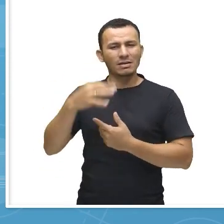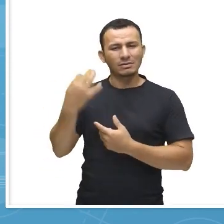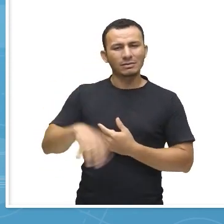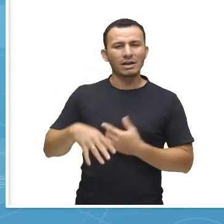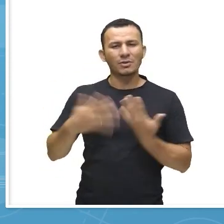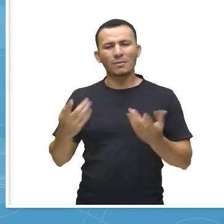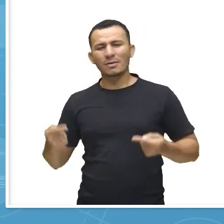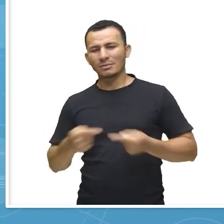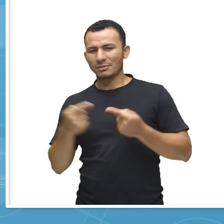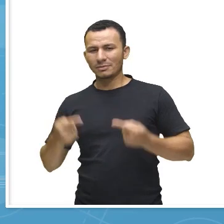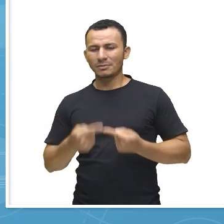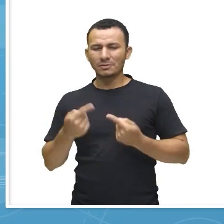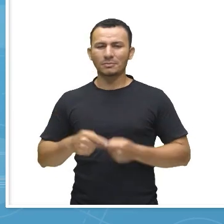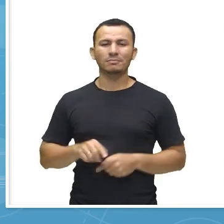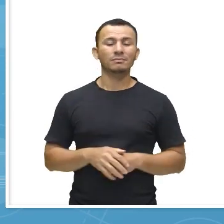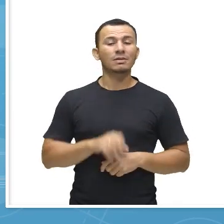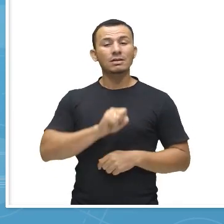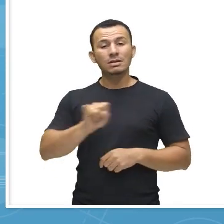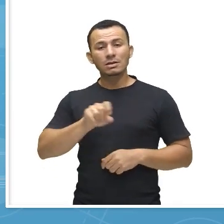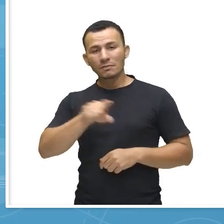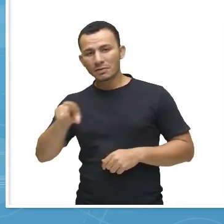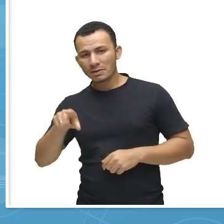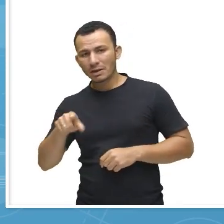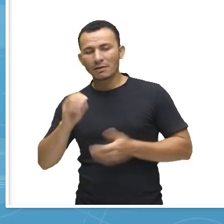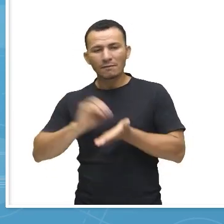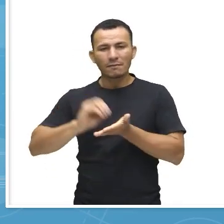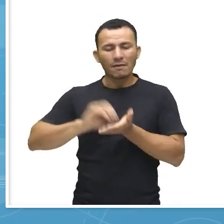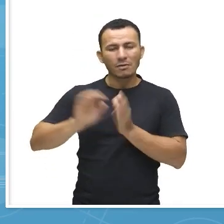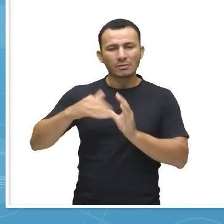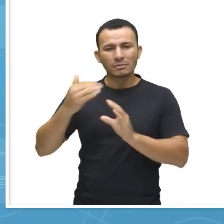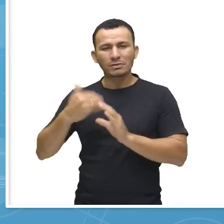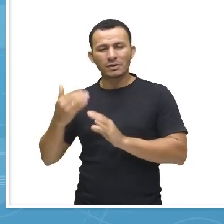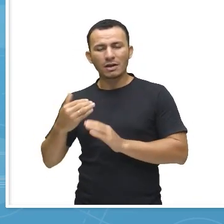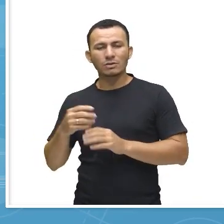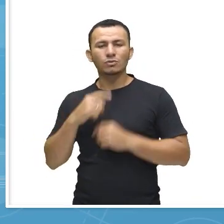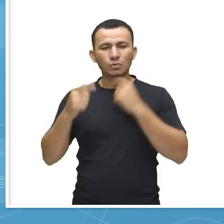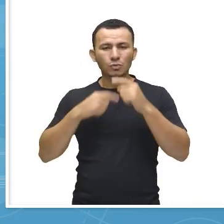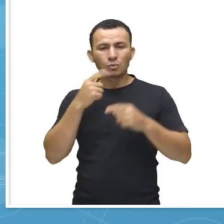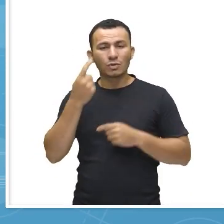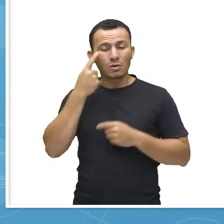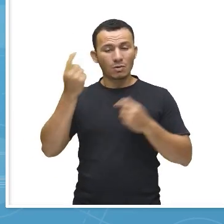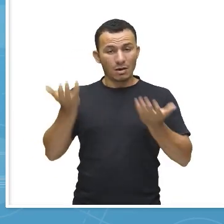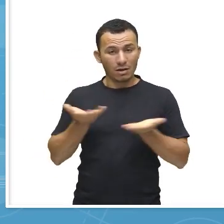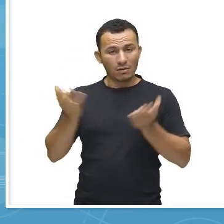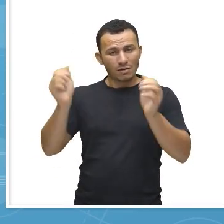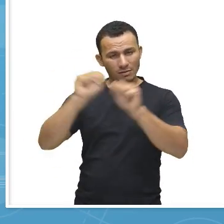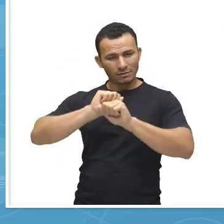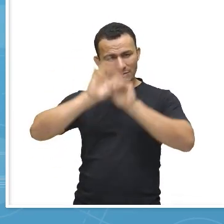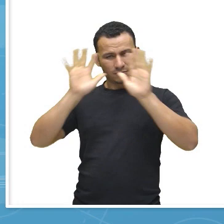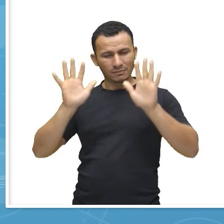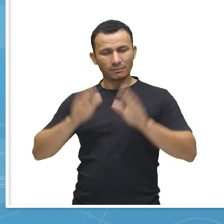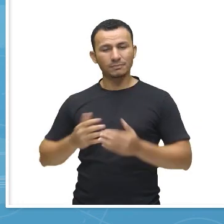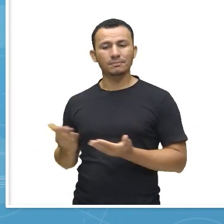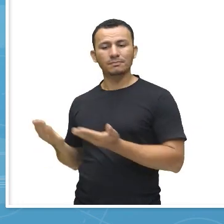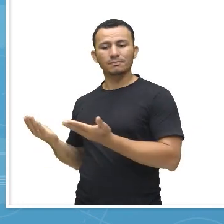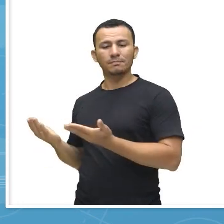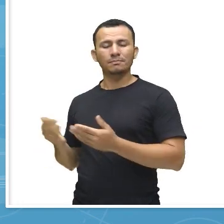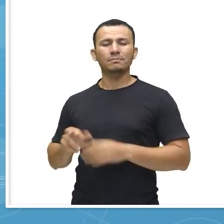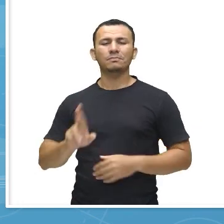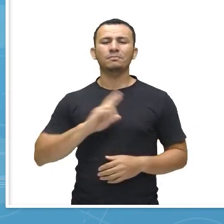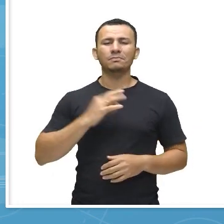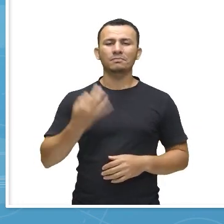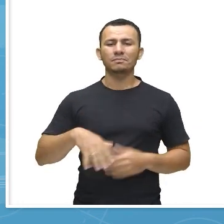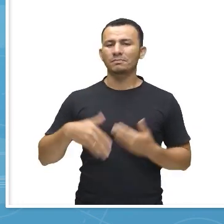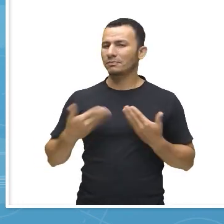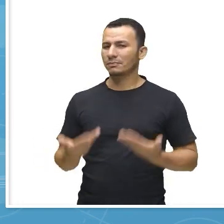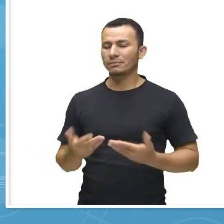conseguiu acertar e quem ainda não participou, que de repente ficou com dúvida em alguma coisa. Então, olha lá, como é que seria então a resposta correta? A gente